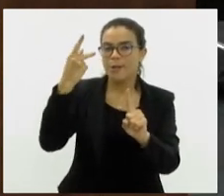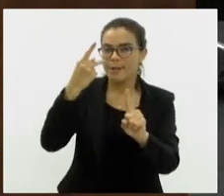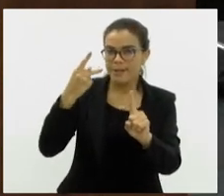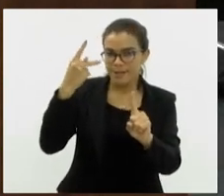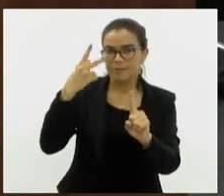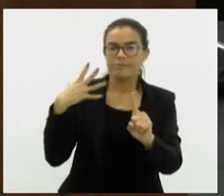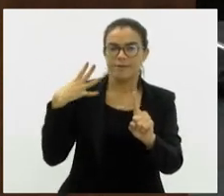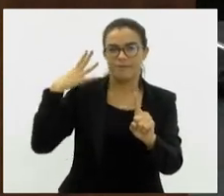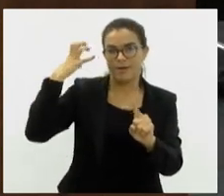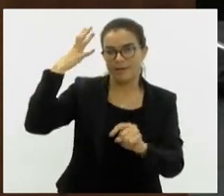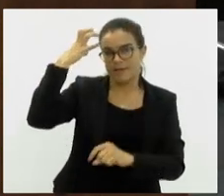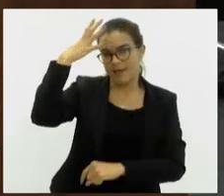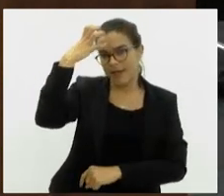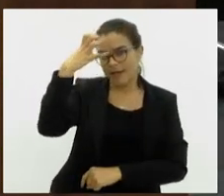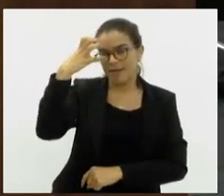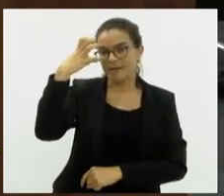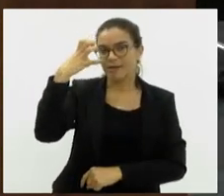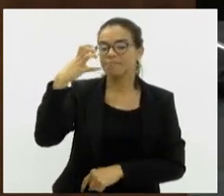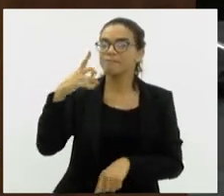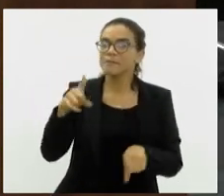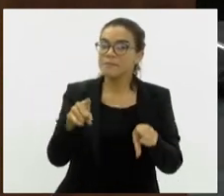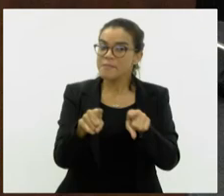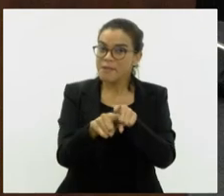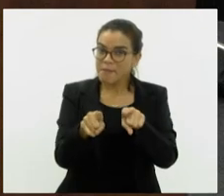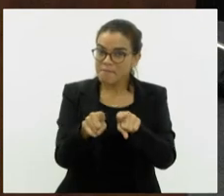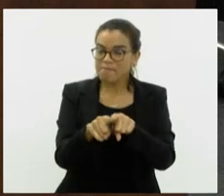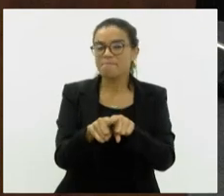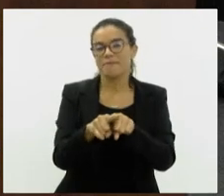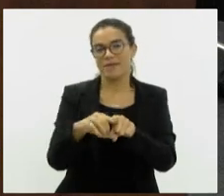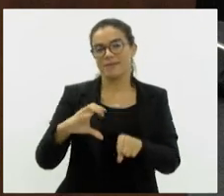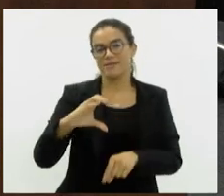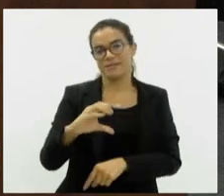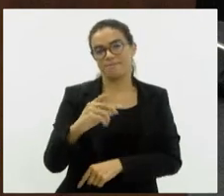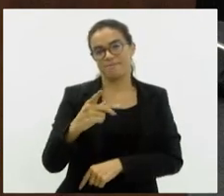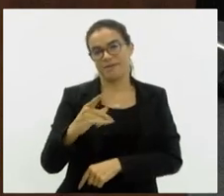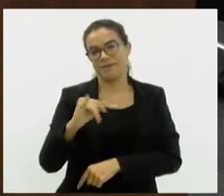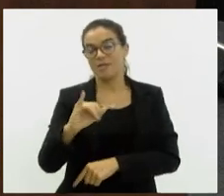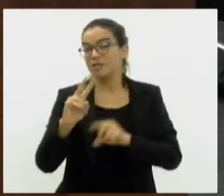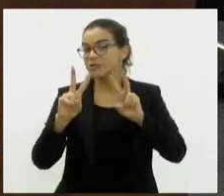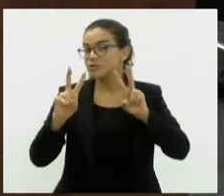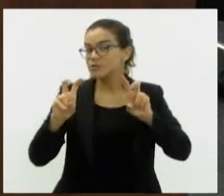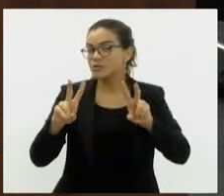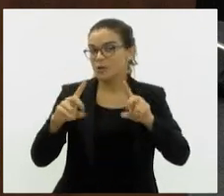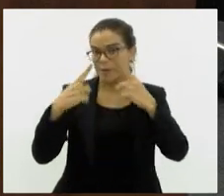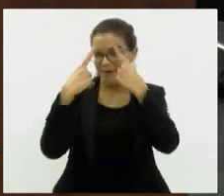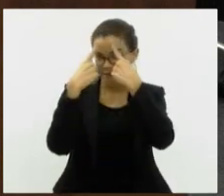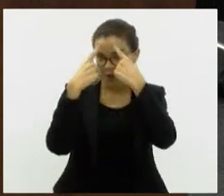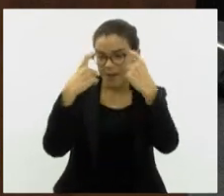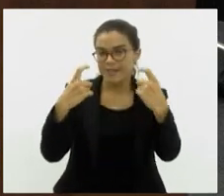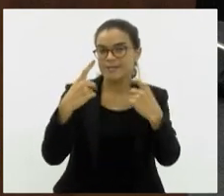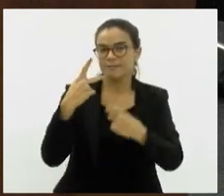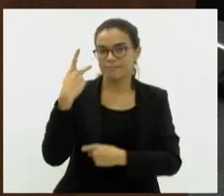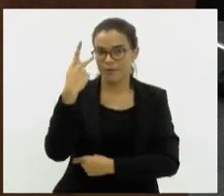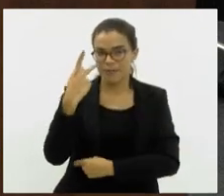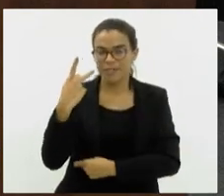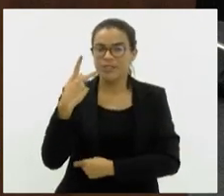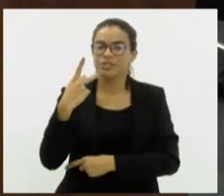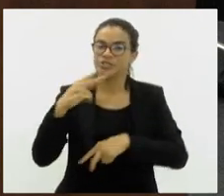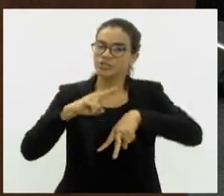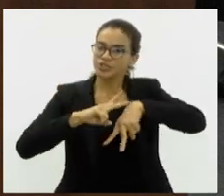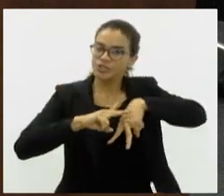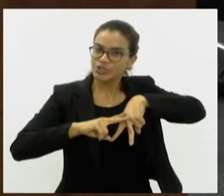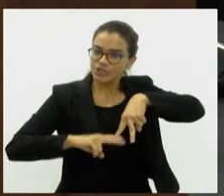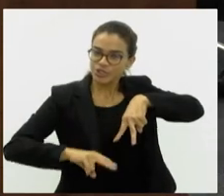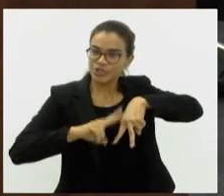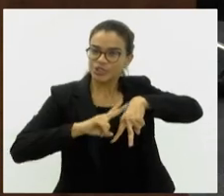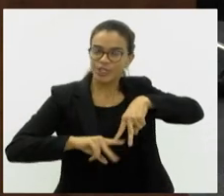Vossa Excelência, que acabou de presidir também uma CPI sobre a violência política de gênero a partir das redes sociais,